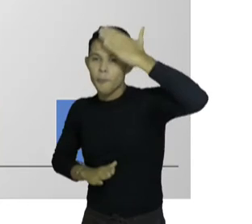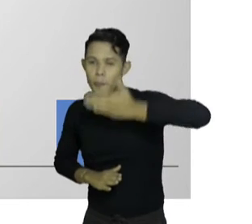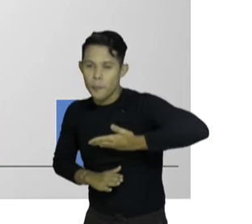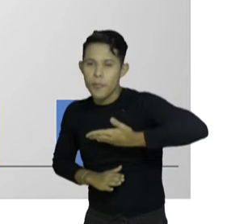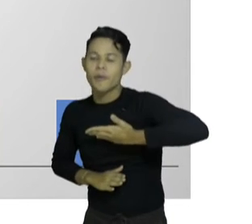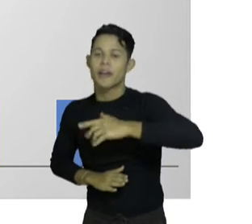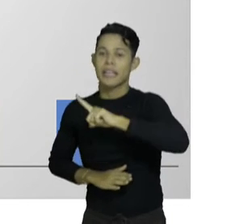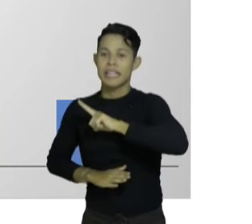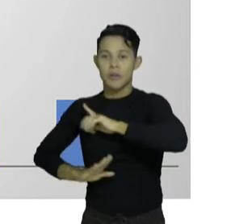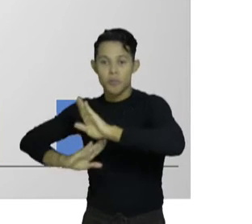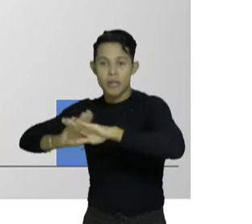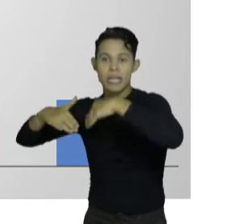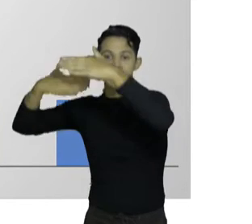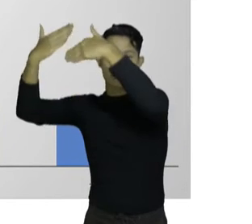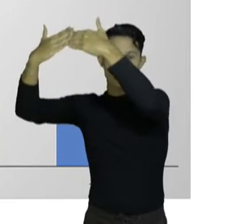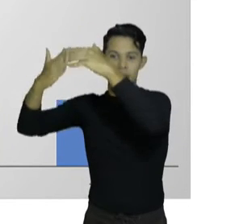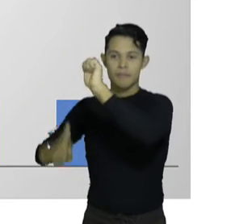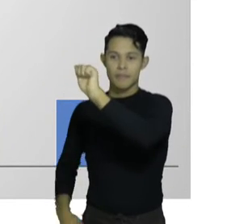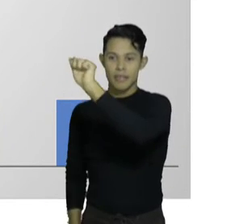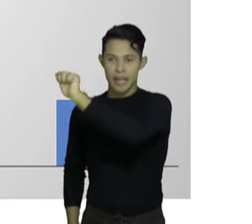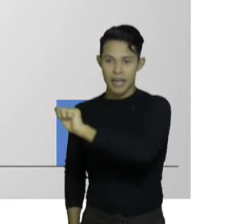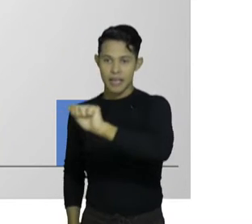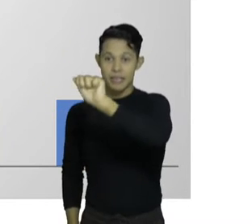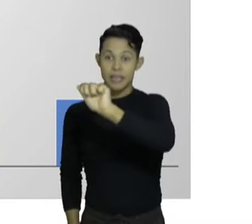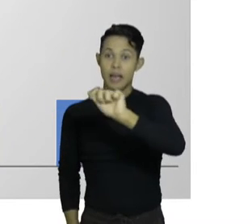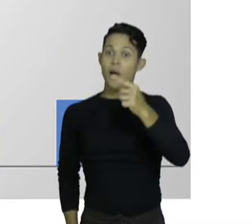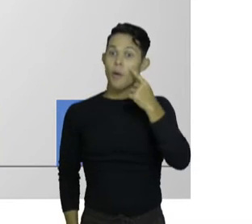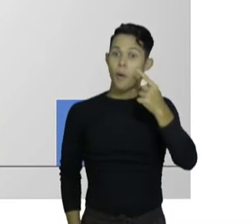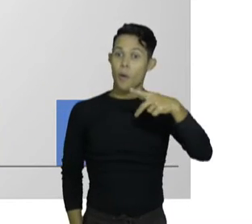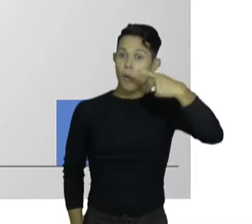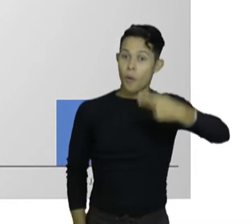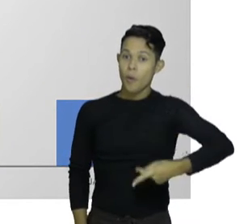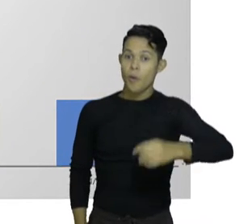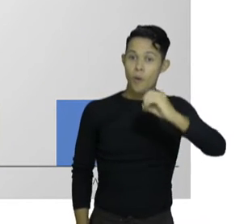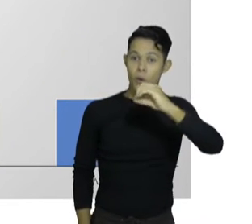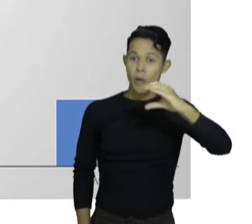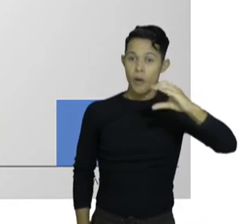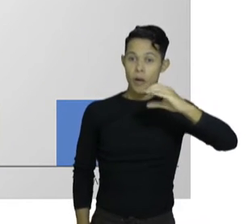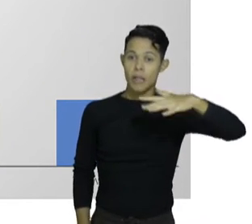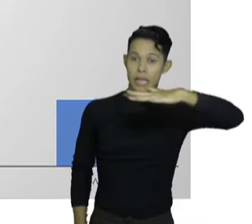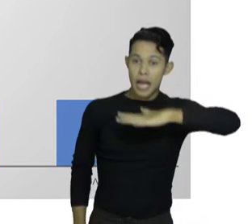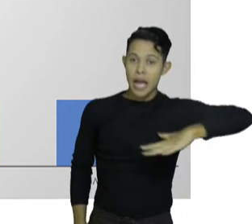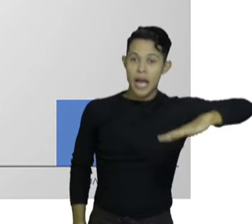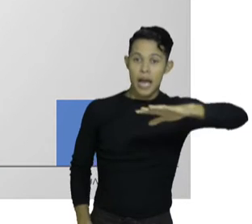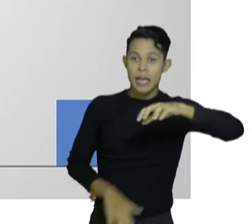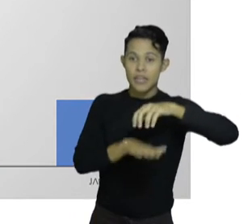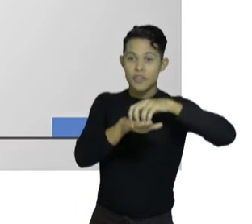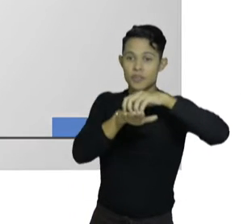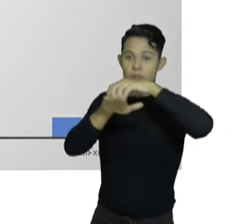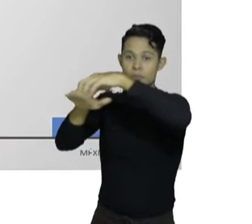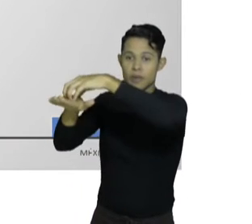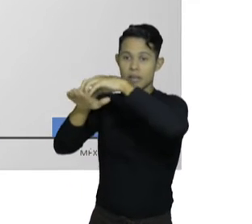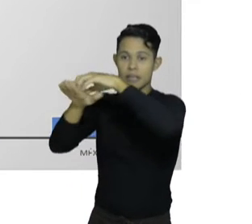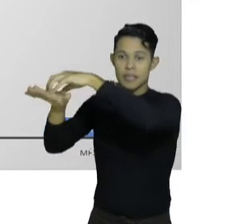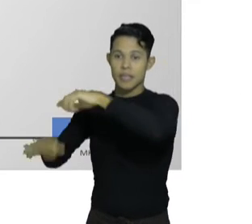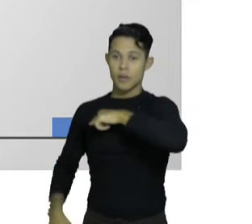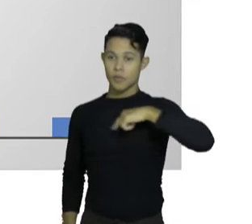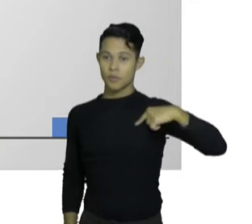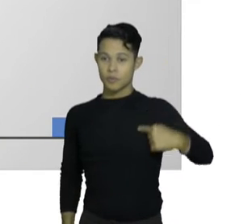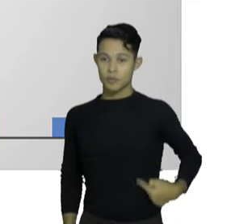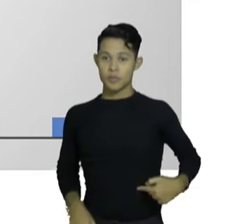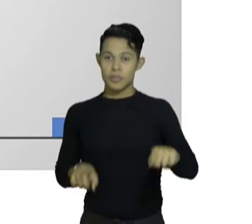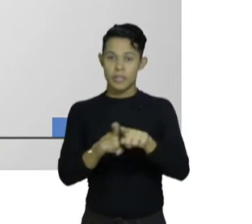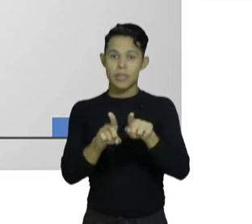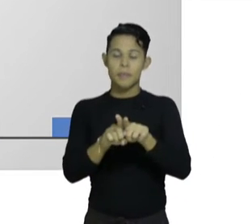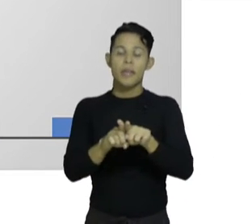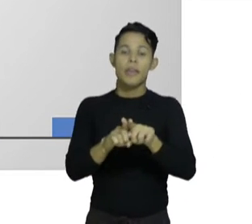ah principais exportações de Santa Catarina aí né eh mercado de exportação de Chino depois eh corrente de